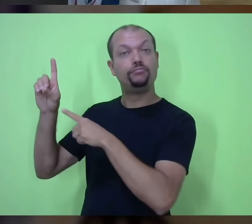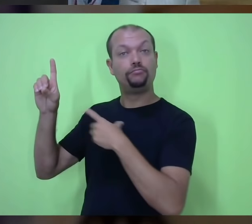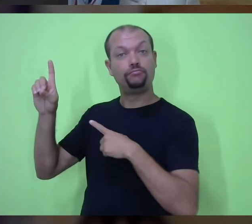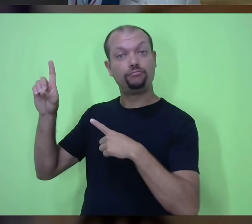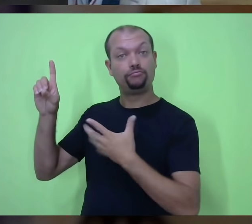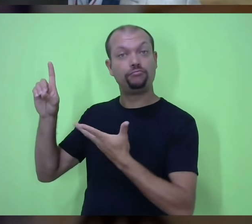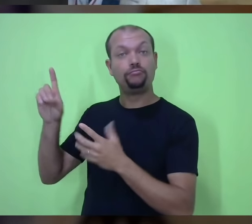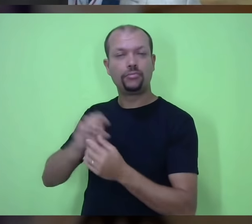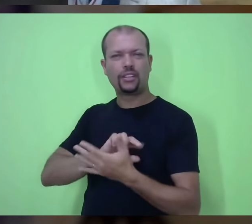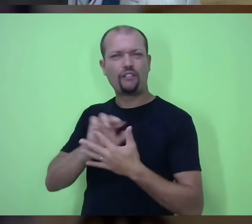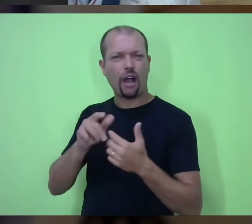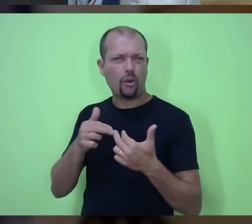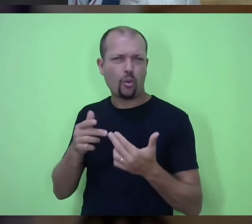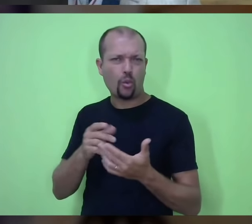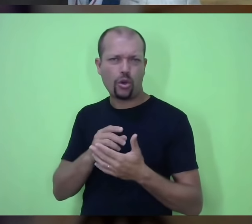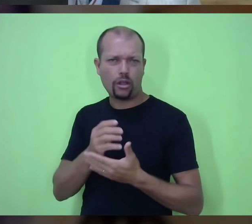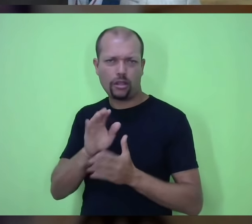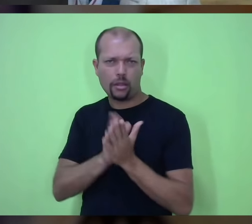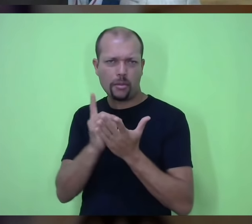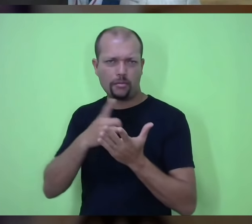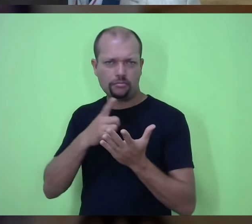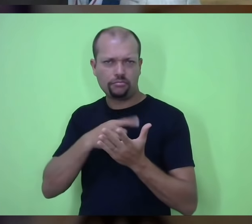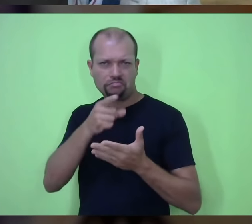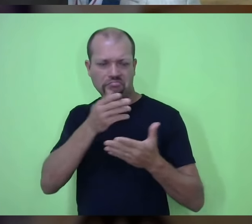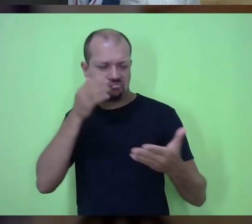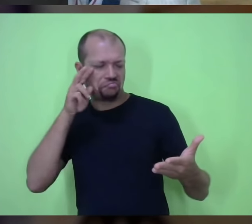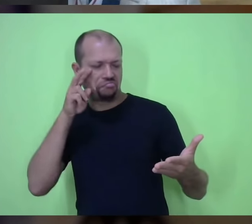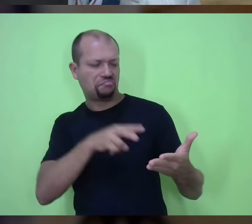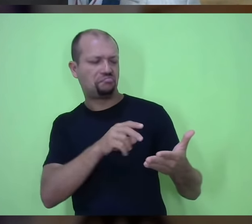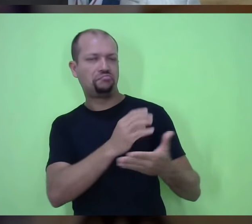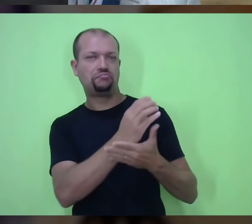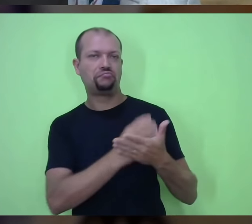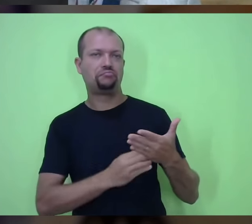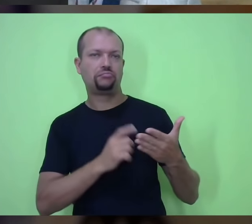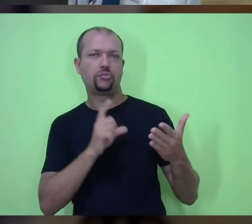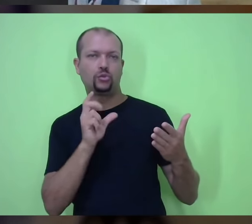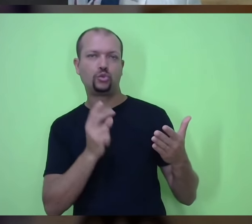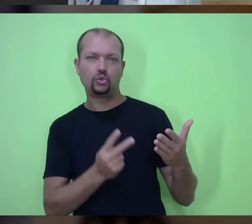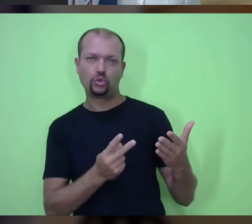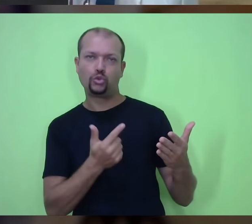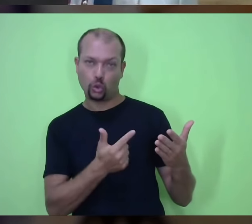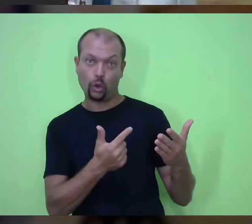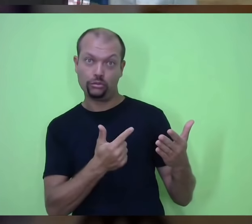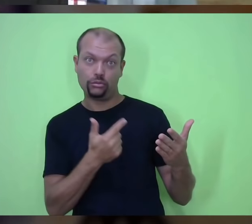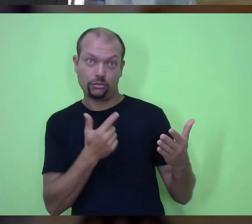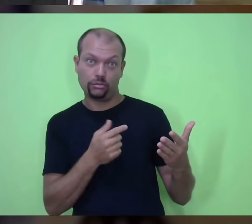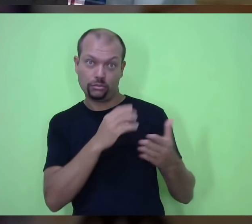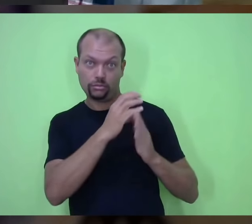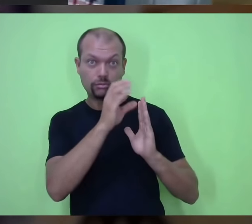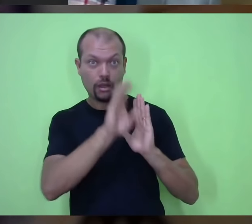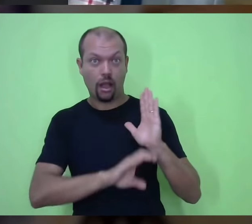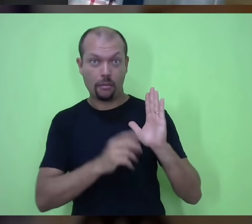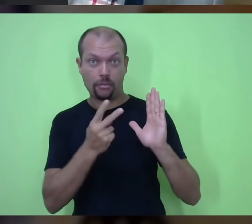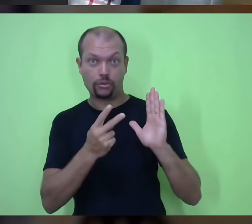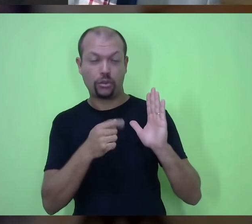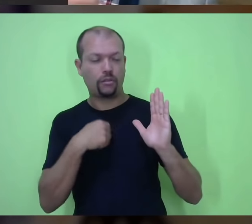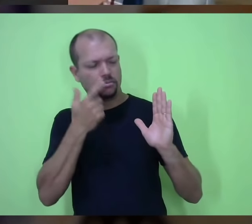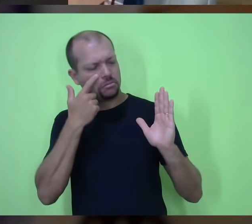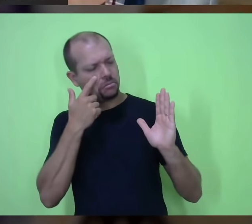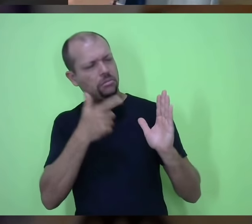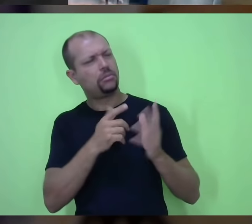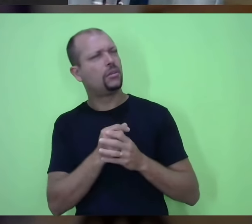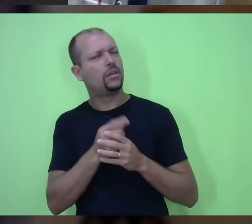né? Existem muitas menções. E quando você vai para o capítulo 2, é uma construção que agora vai na outra direção, vai